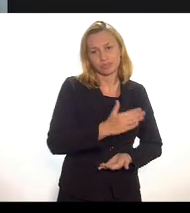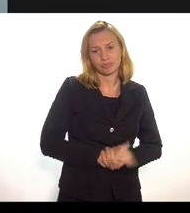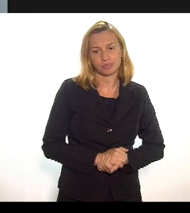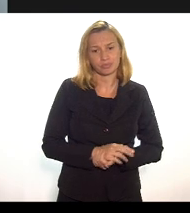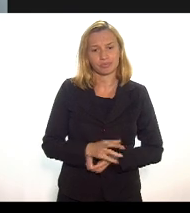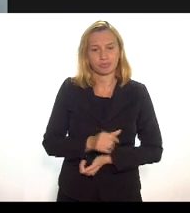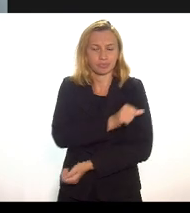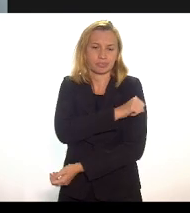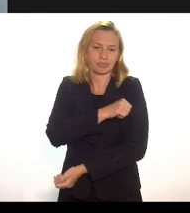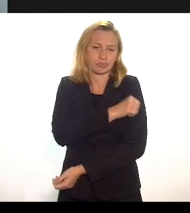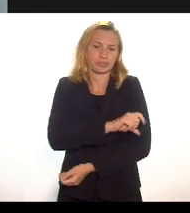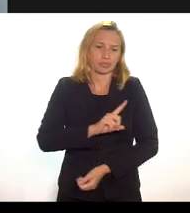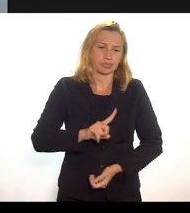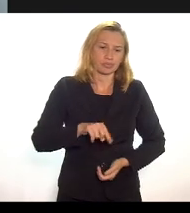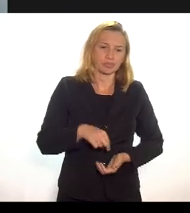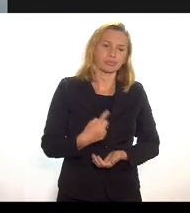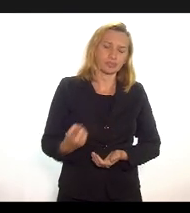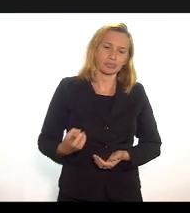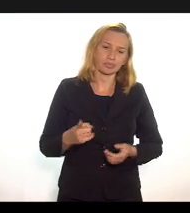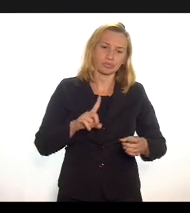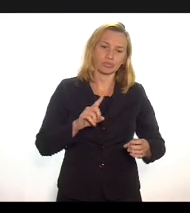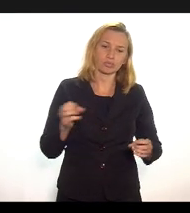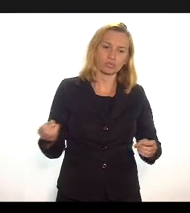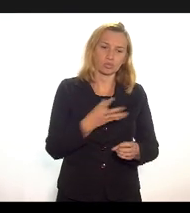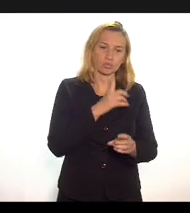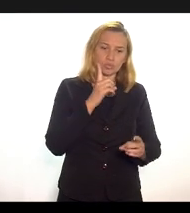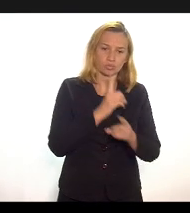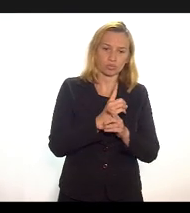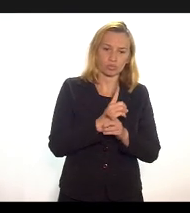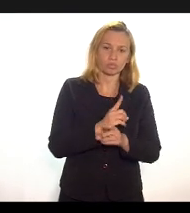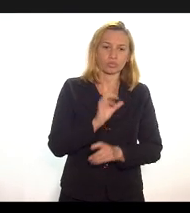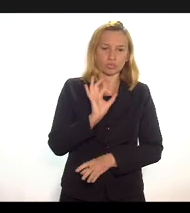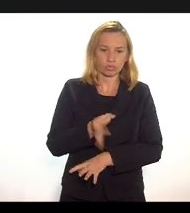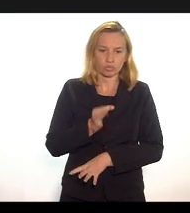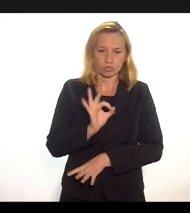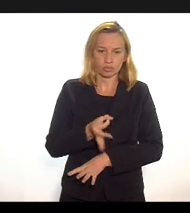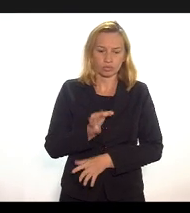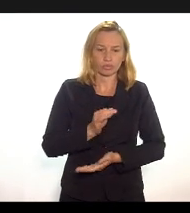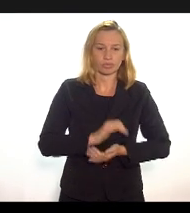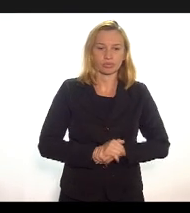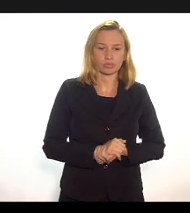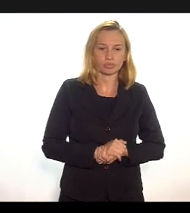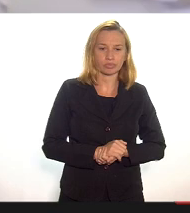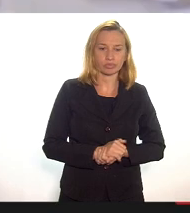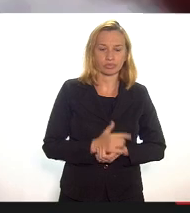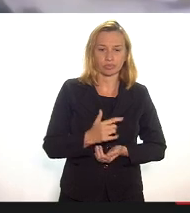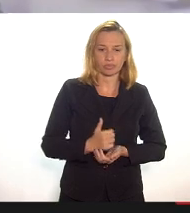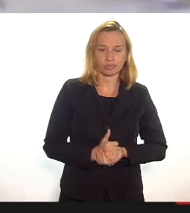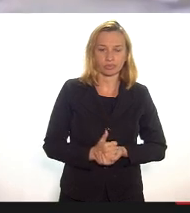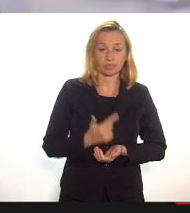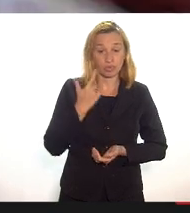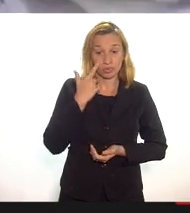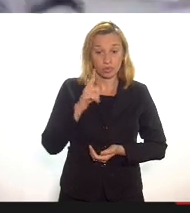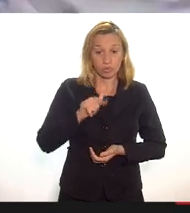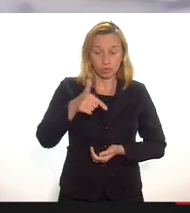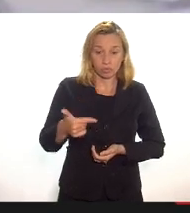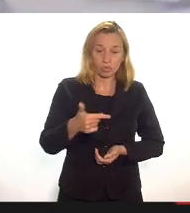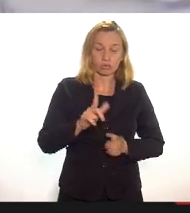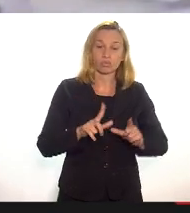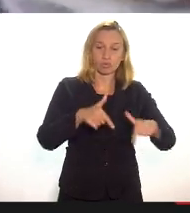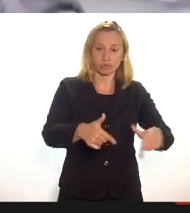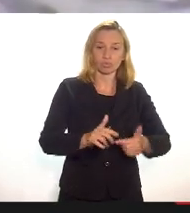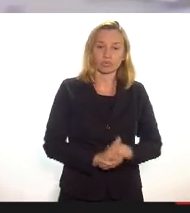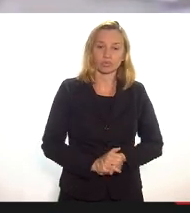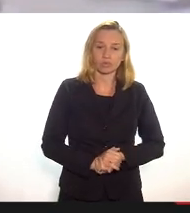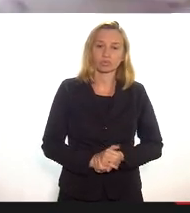de marcar depois um novo encontro para que a gente possa afunilar e, quem sabe, fazer uma outra ação, mais uma ação,